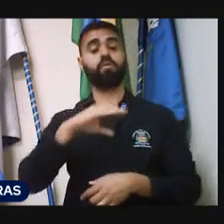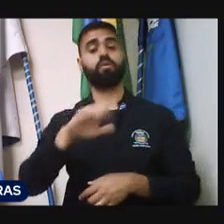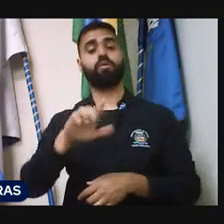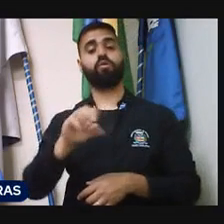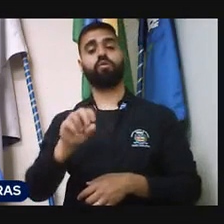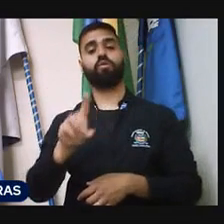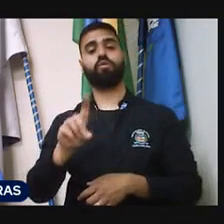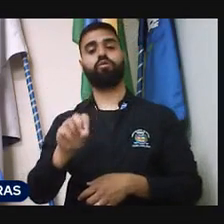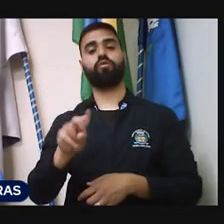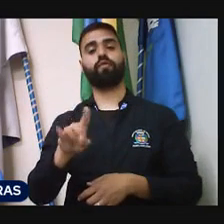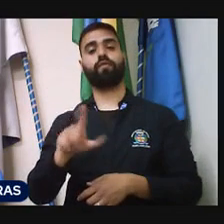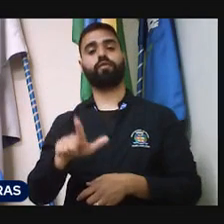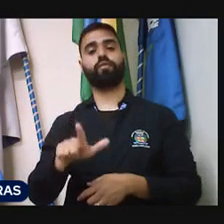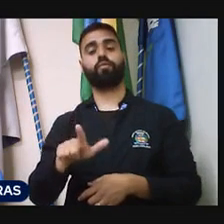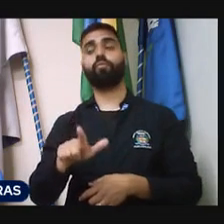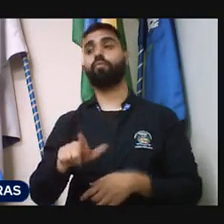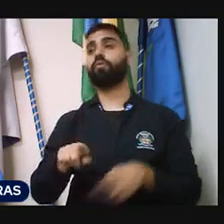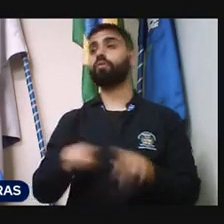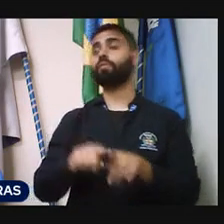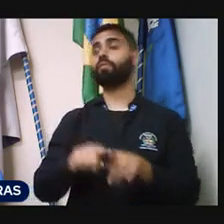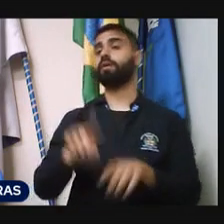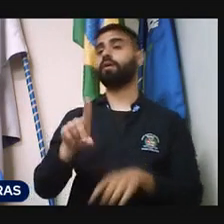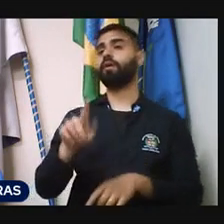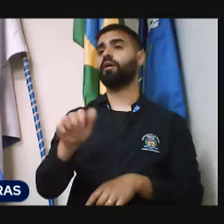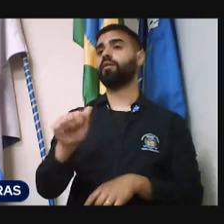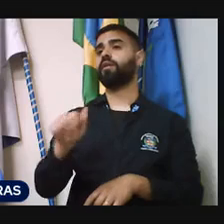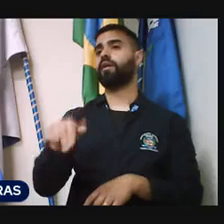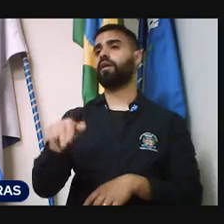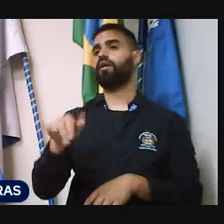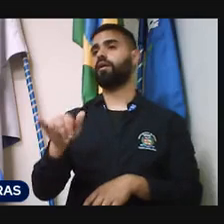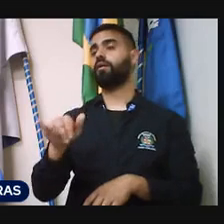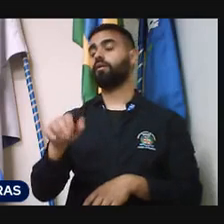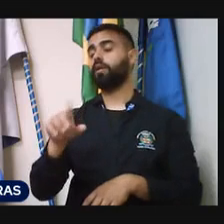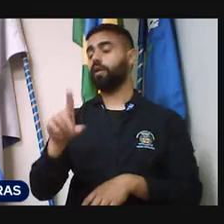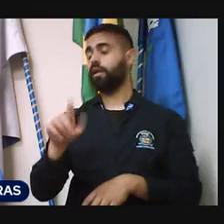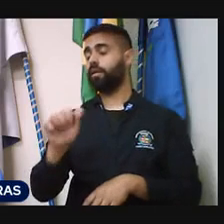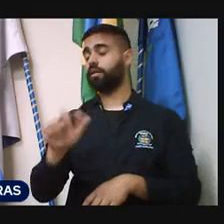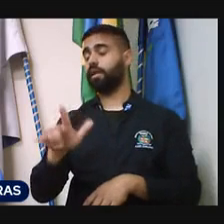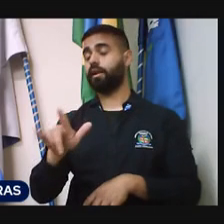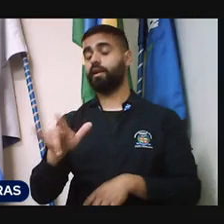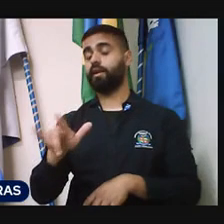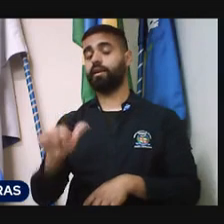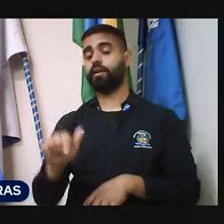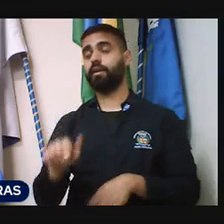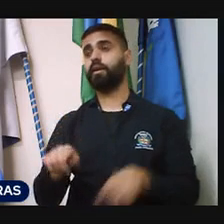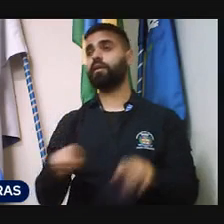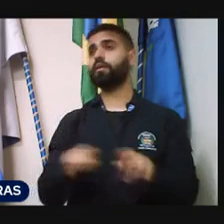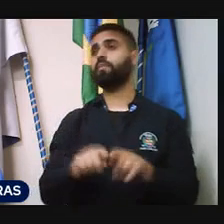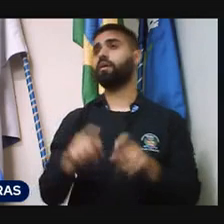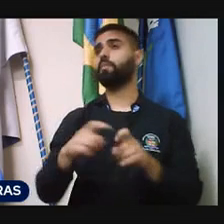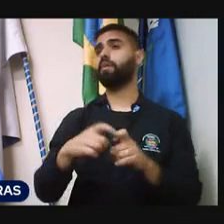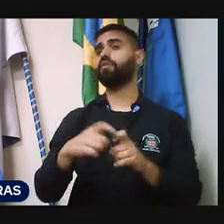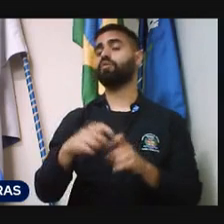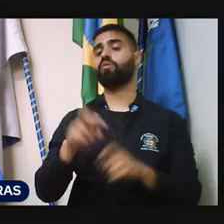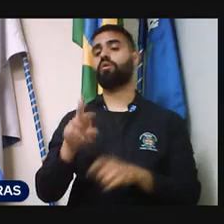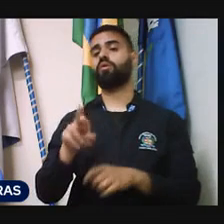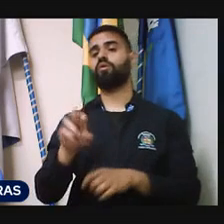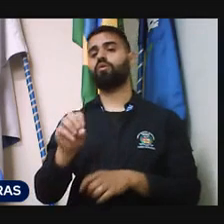Dona Dalila Maria mendonsa o Dr Edésio